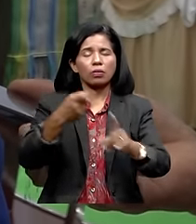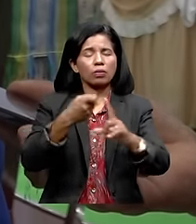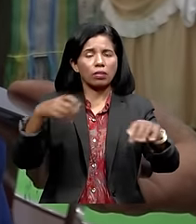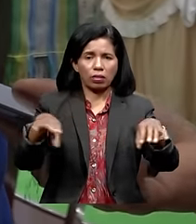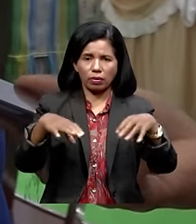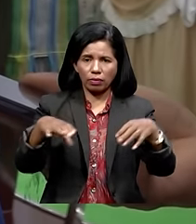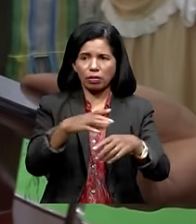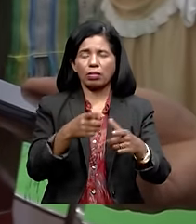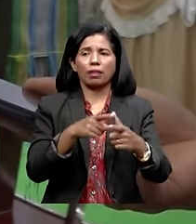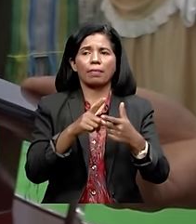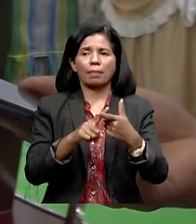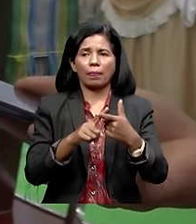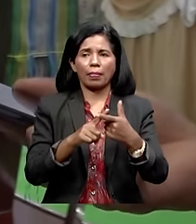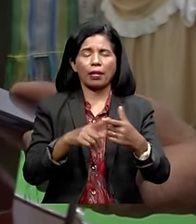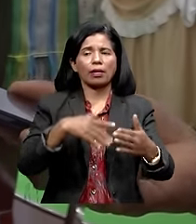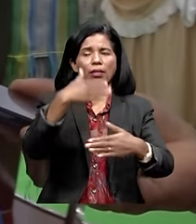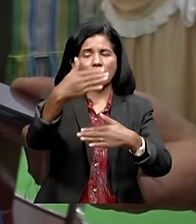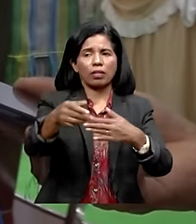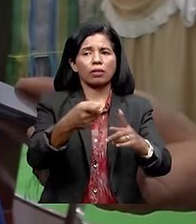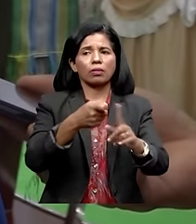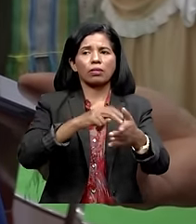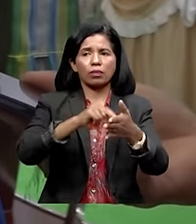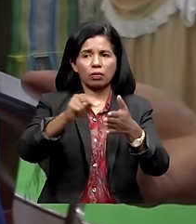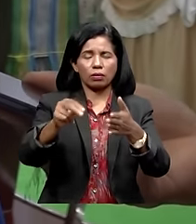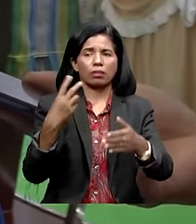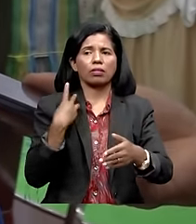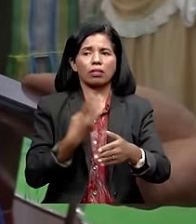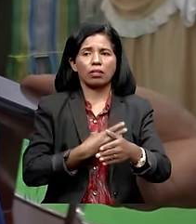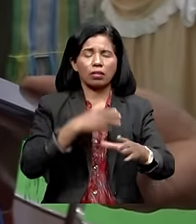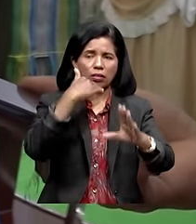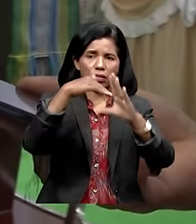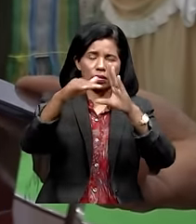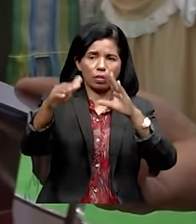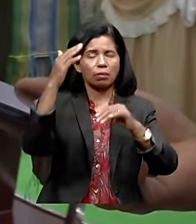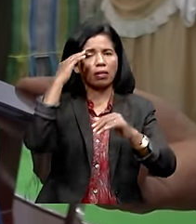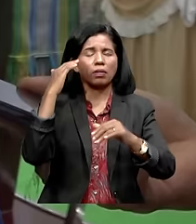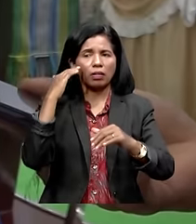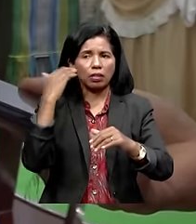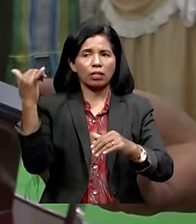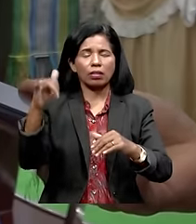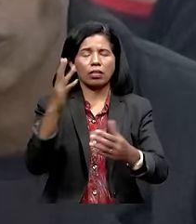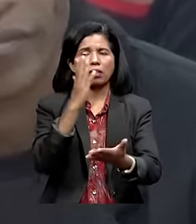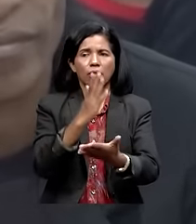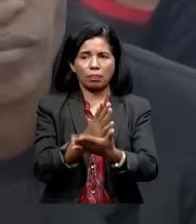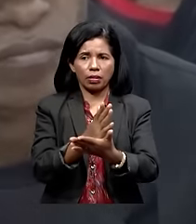tete, ultrapasa husi nomor nebe ita manda ba Corea, si se para